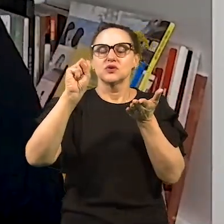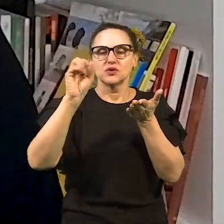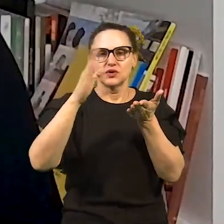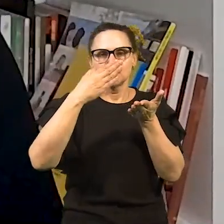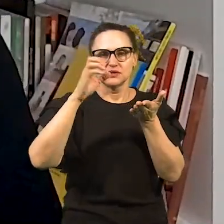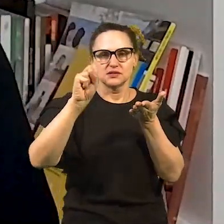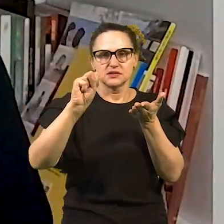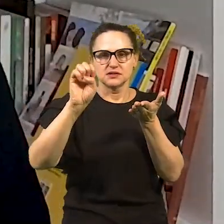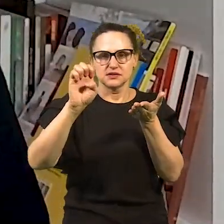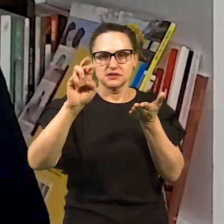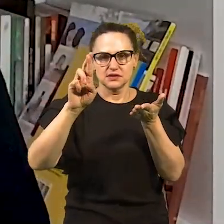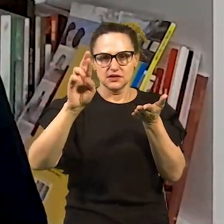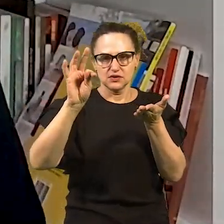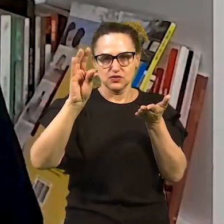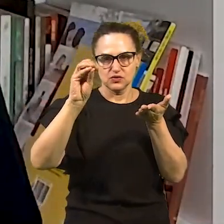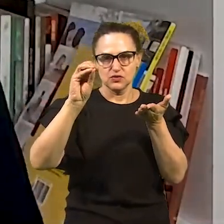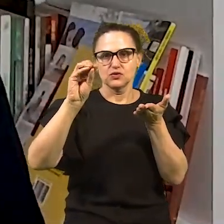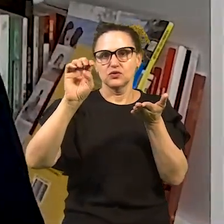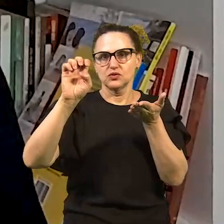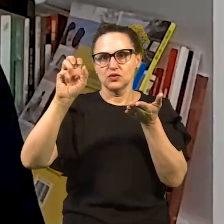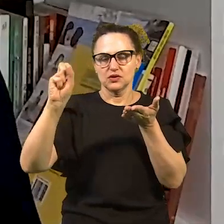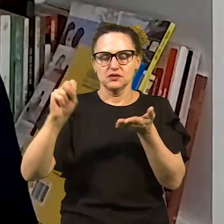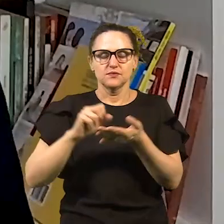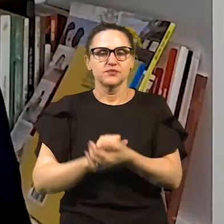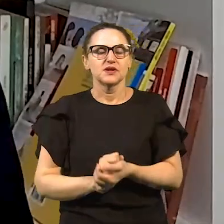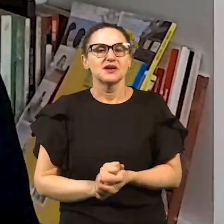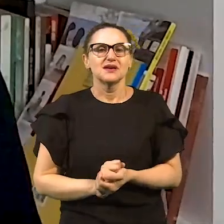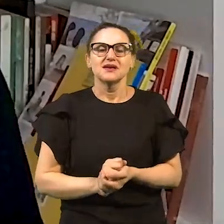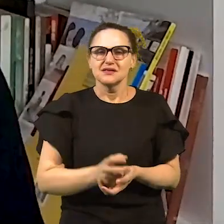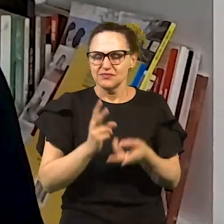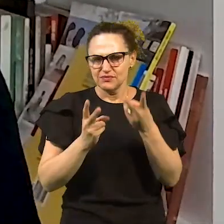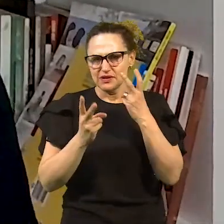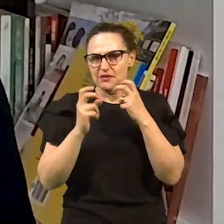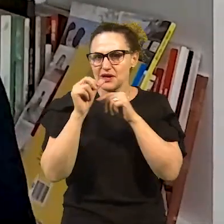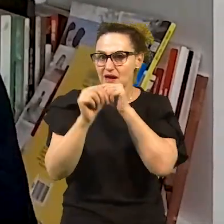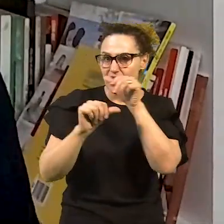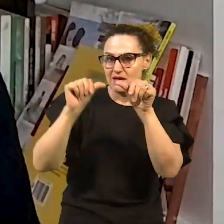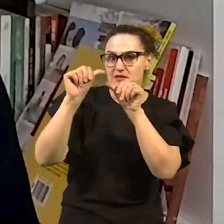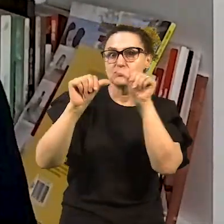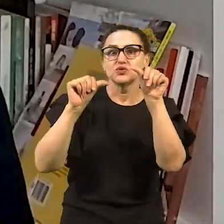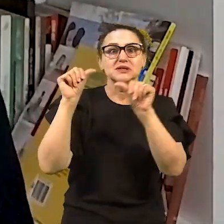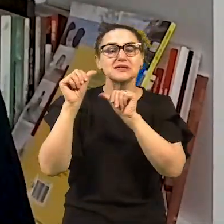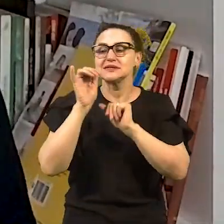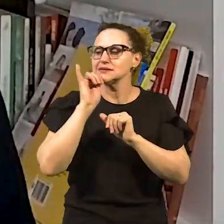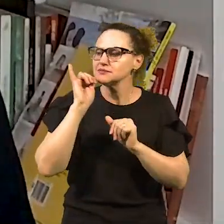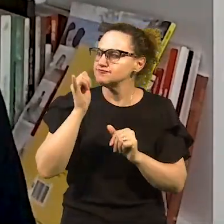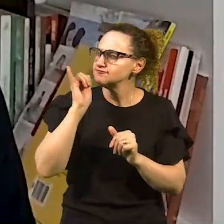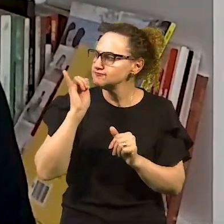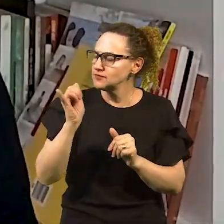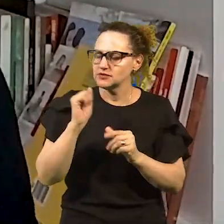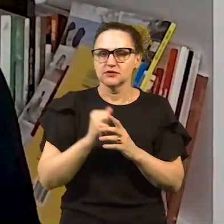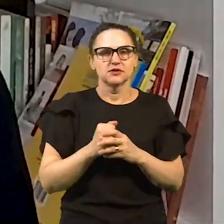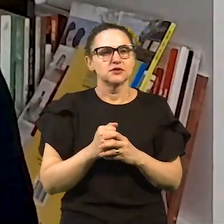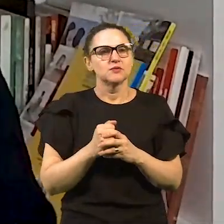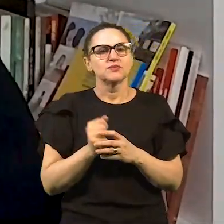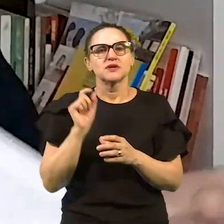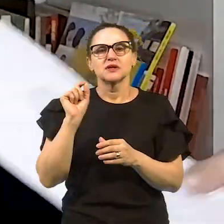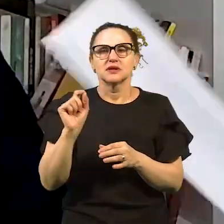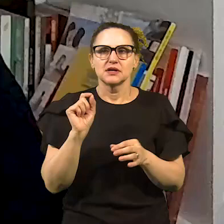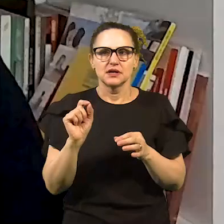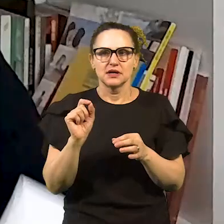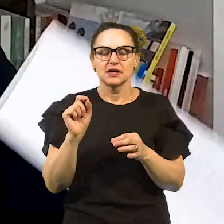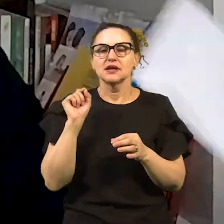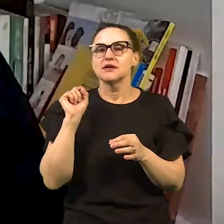um pouco mais tarde. Mas é interessante aqui essa mudança de perspectiva do narrador, né, criado pelo Euclides da Cunha, que ele chega